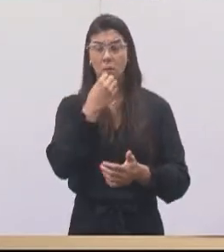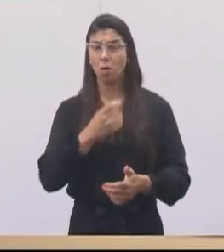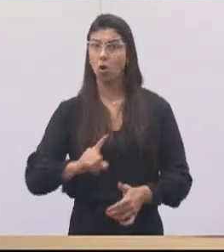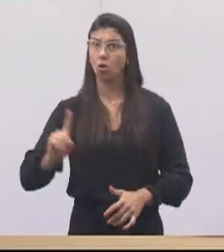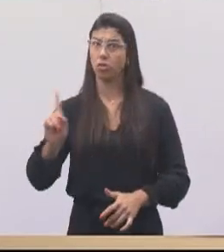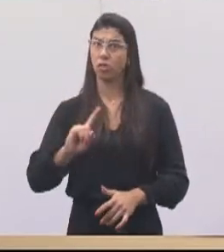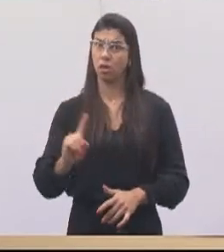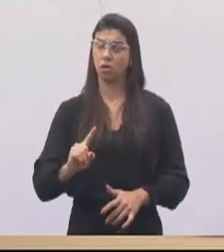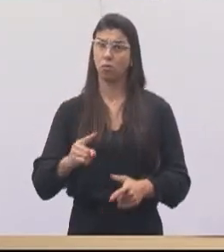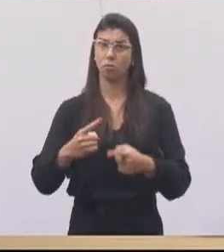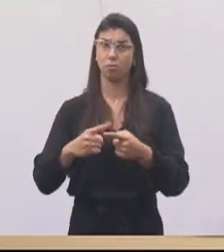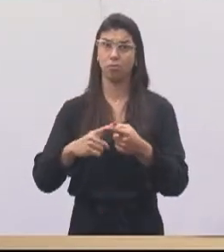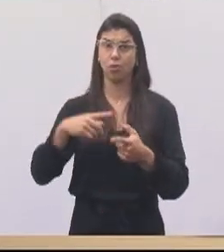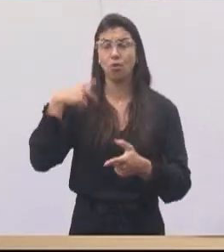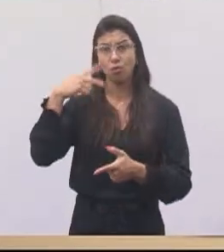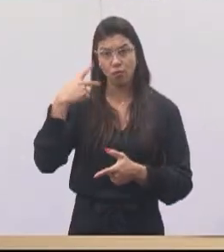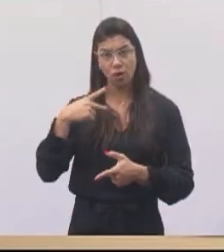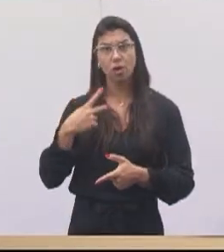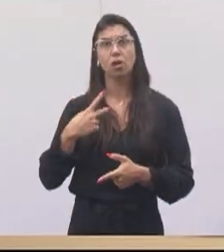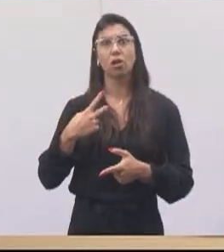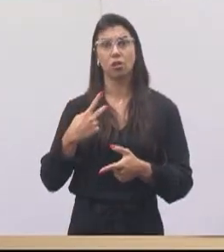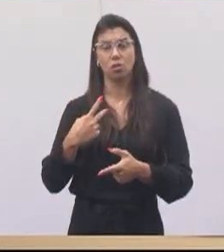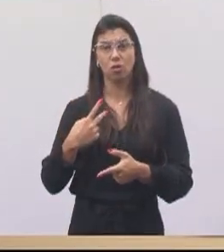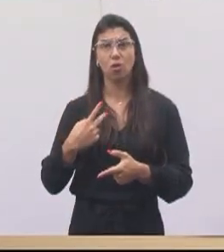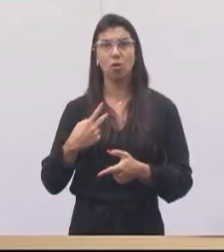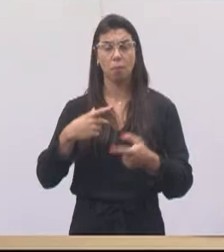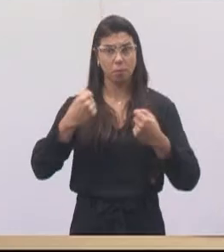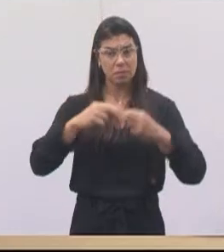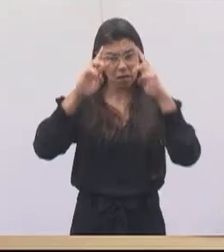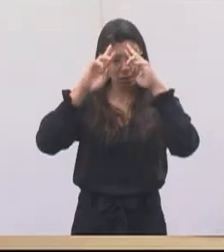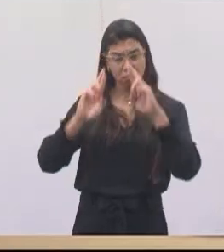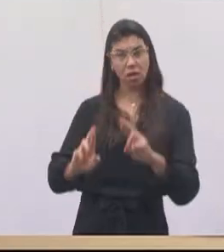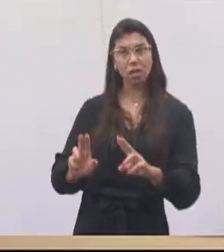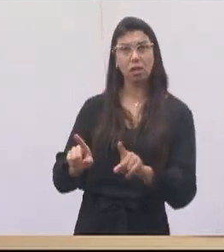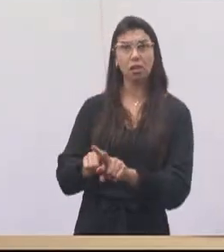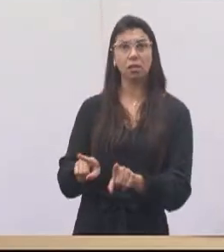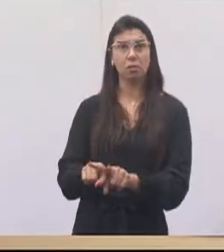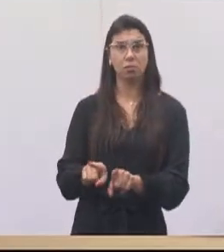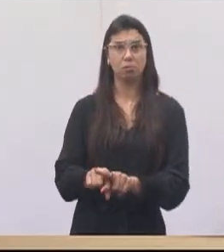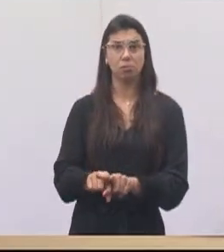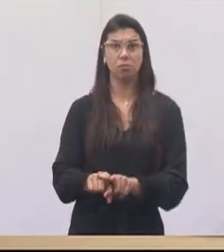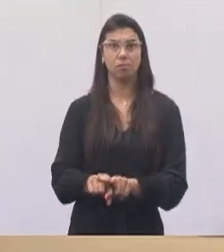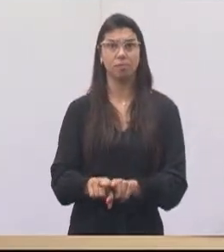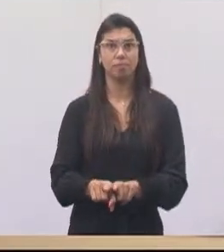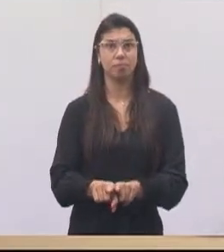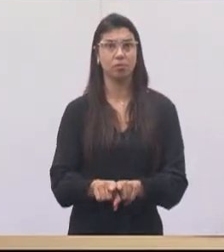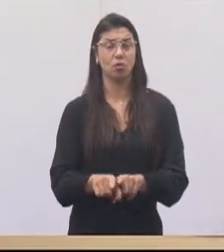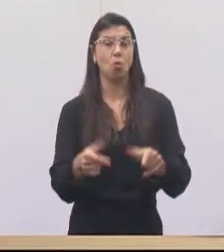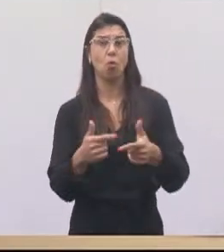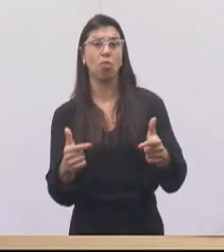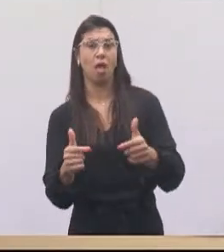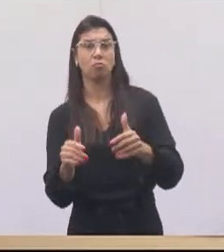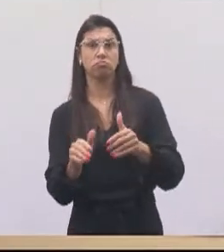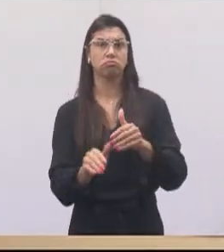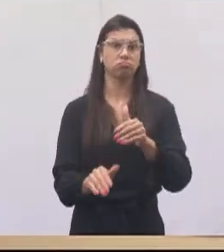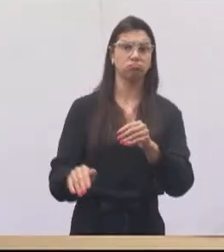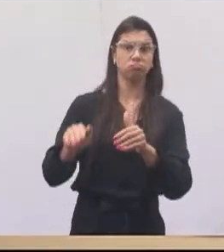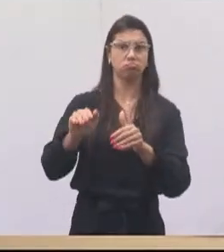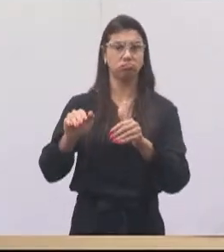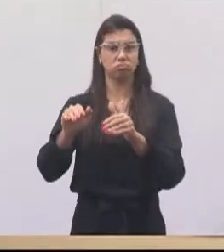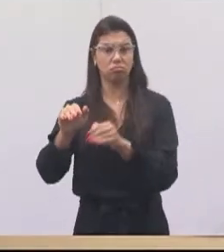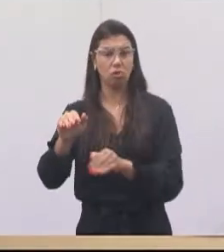dos vereadores e vereadoras. Porque não há equivalência de autoridade. Os